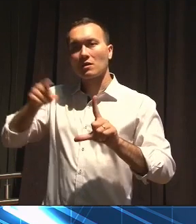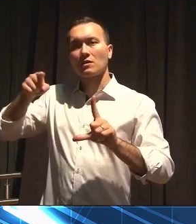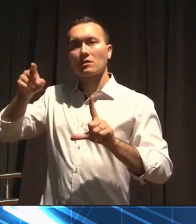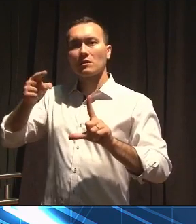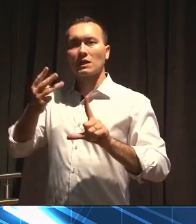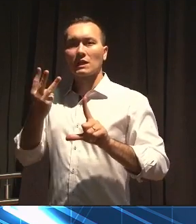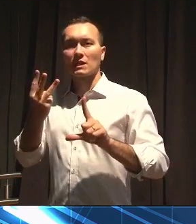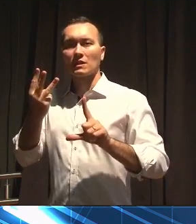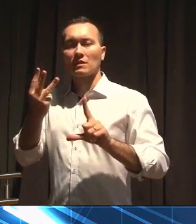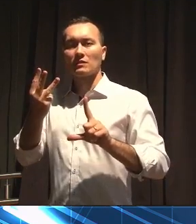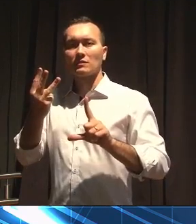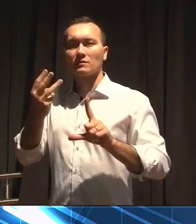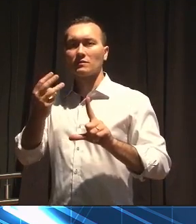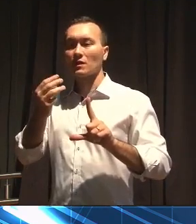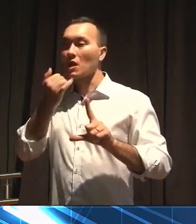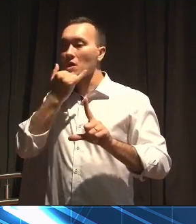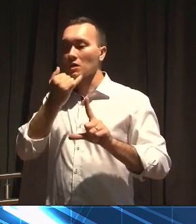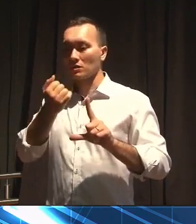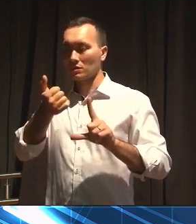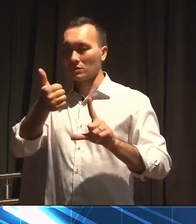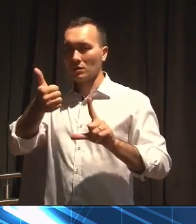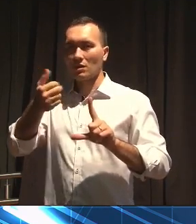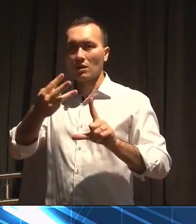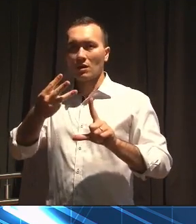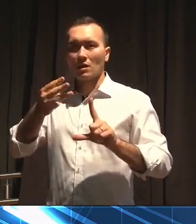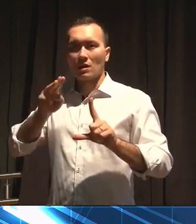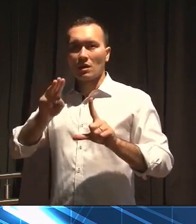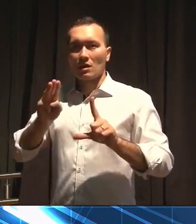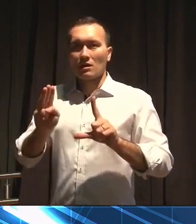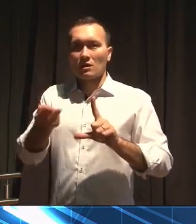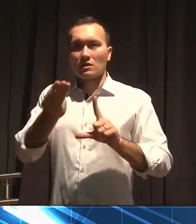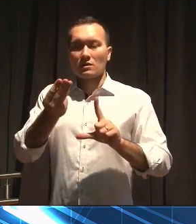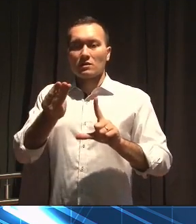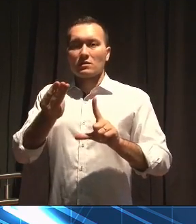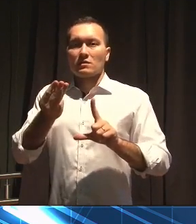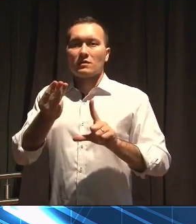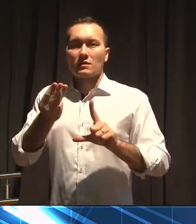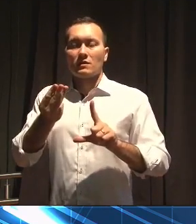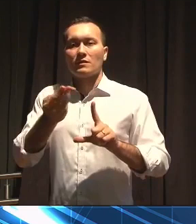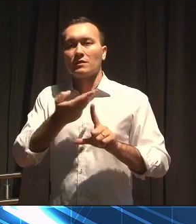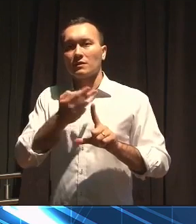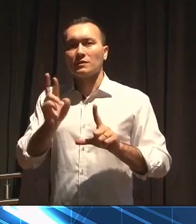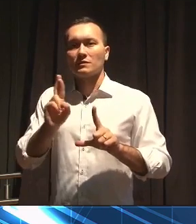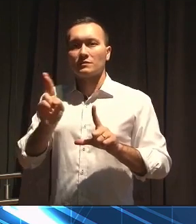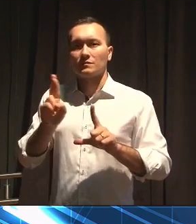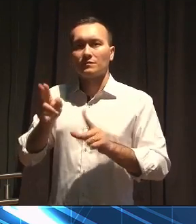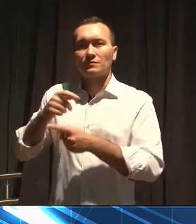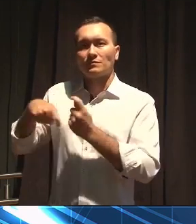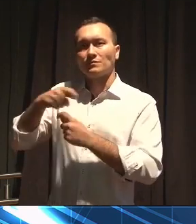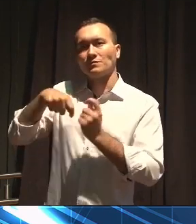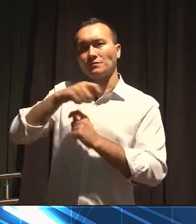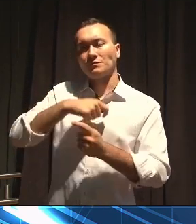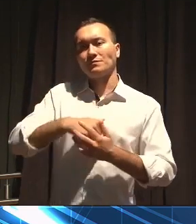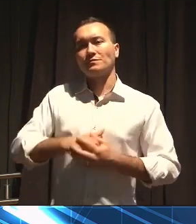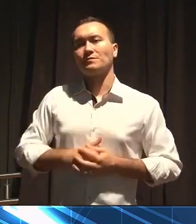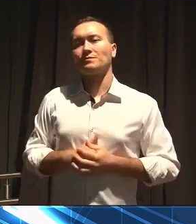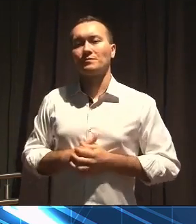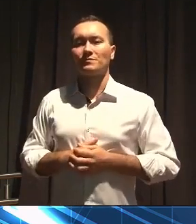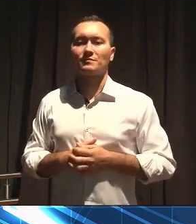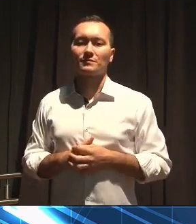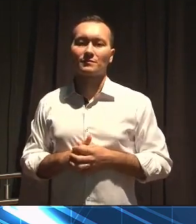além de baixar o número da conta, a gente conseguiu subir a quantidade de eventos de negócio que aconteceu. Então, aqui a gente consegue